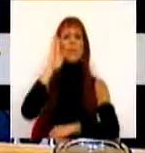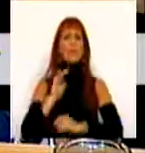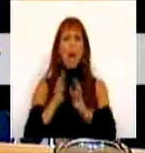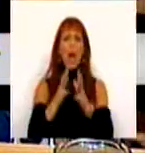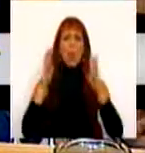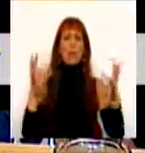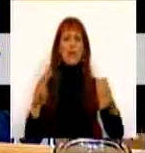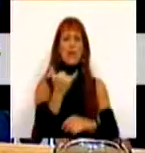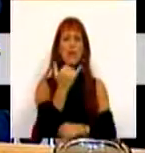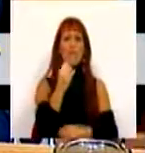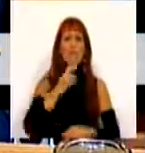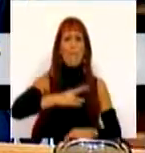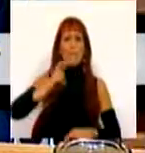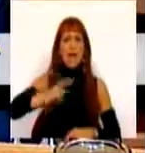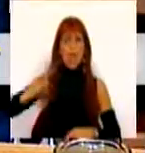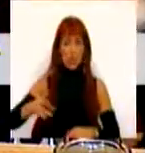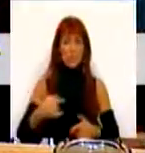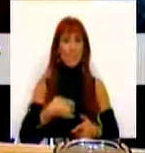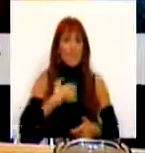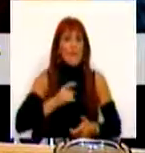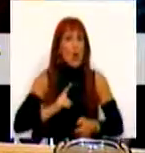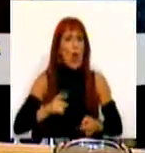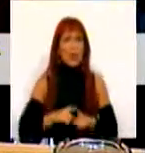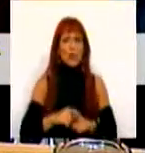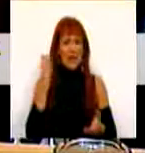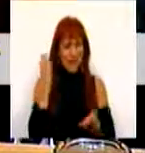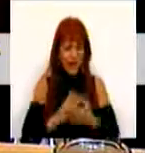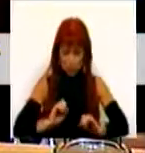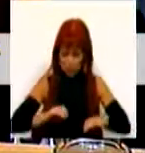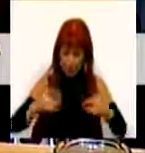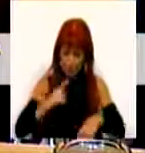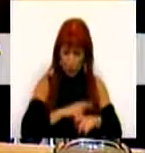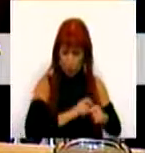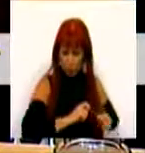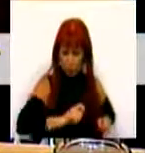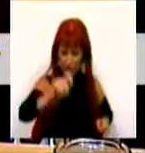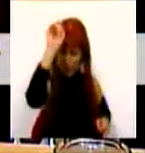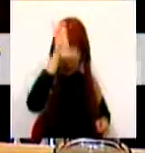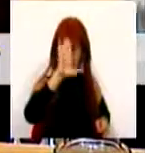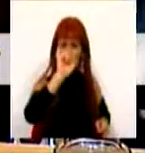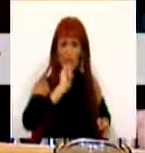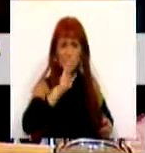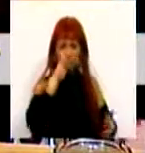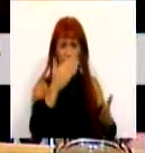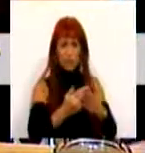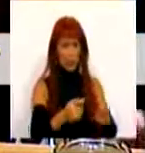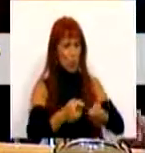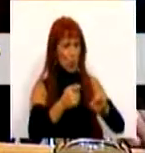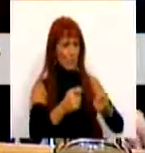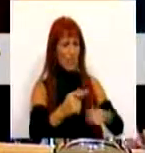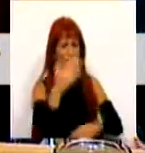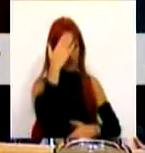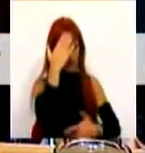aumenta em 20 milhões. Isto significa que, desde o início deste mandato, confrontamos o investimento